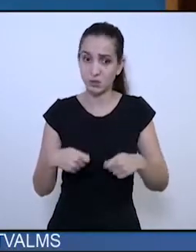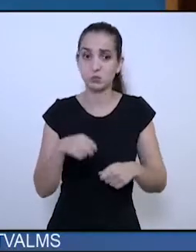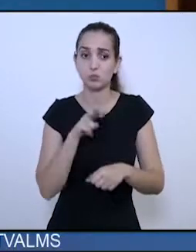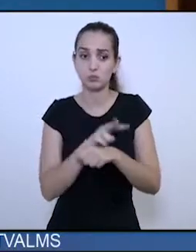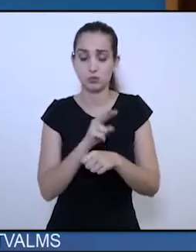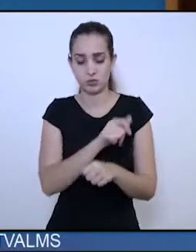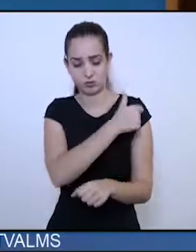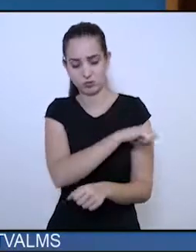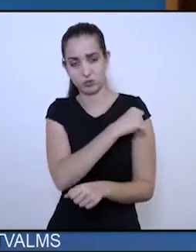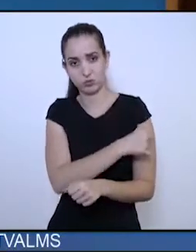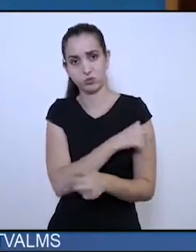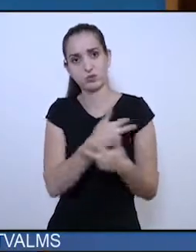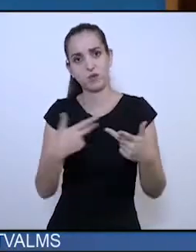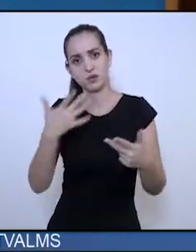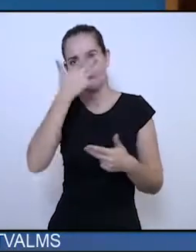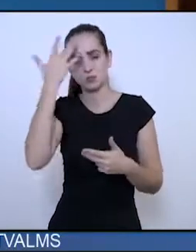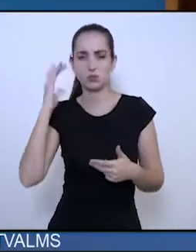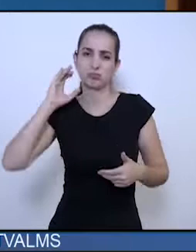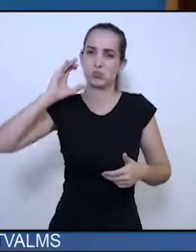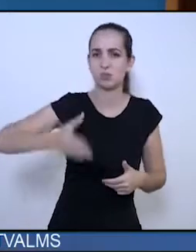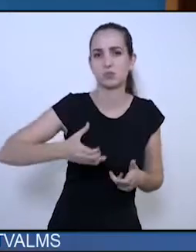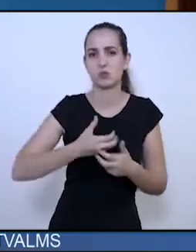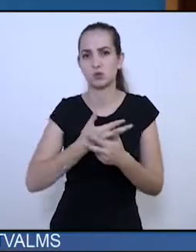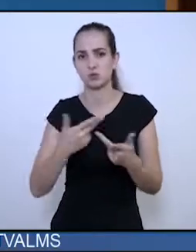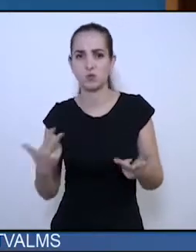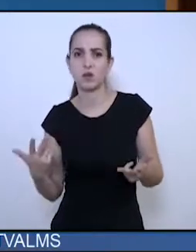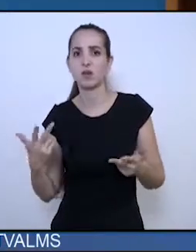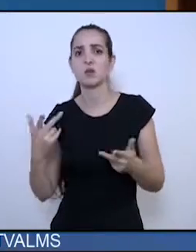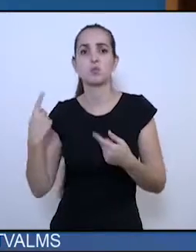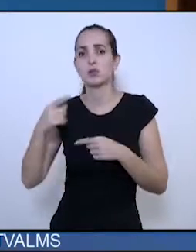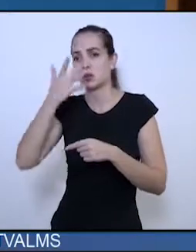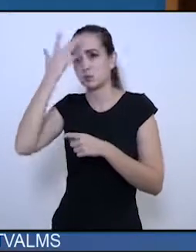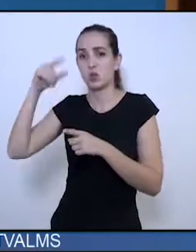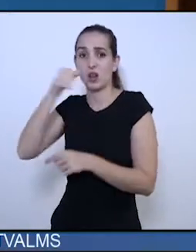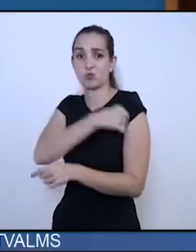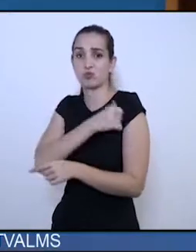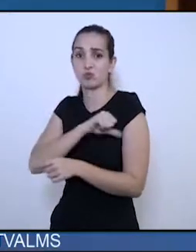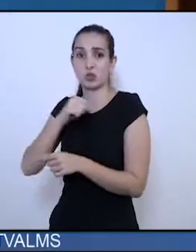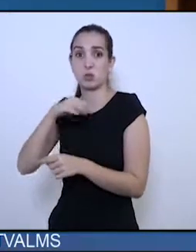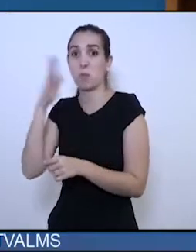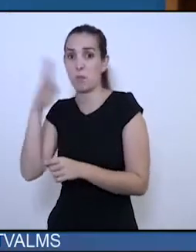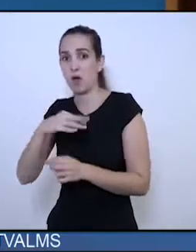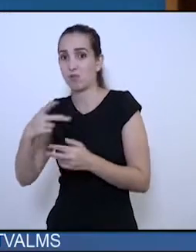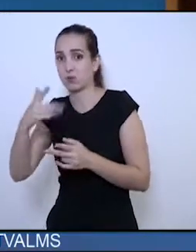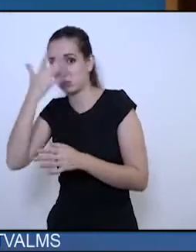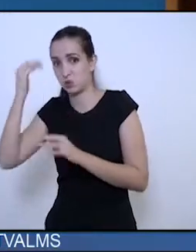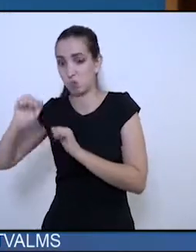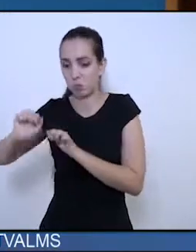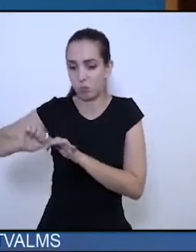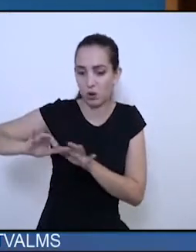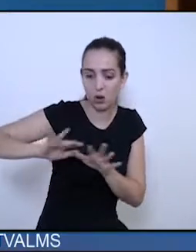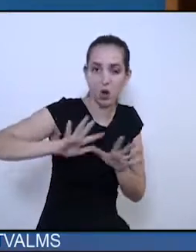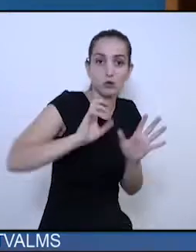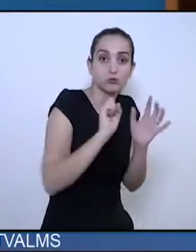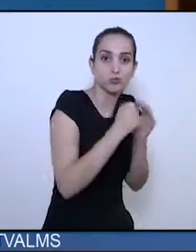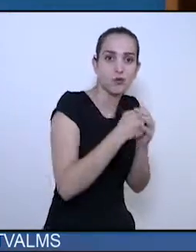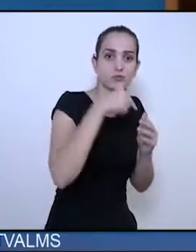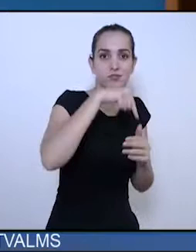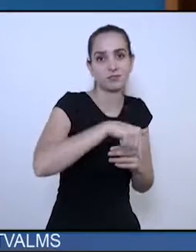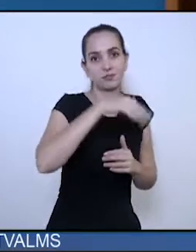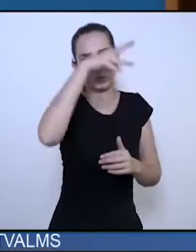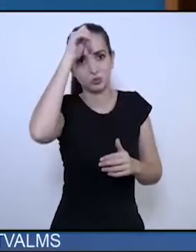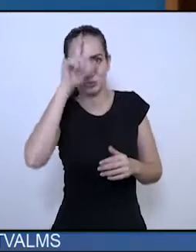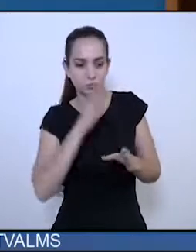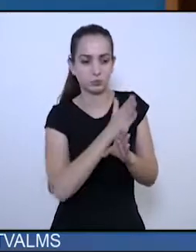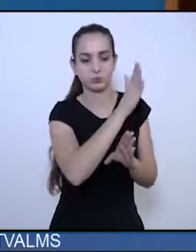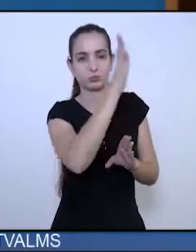e esses criminosos descendo para Mato Grosso do Sul, para outros estados fronteiriços, e aí a necessidade que